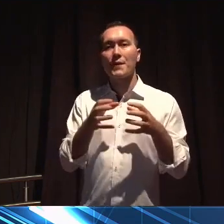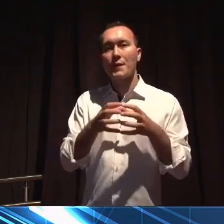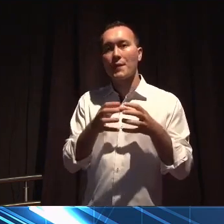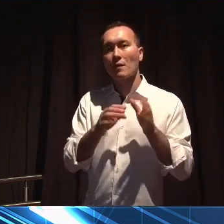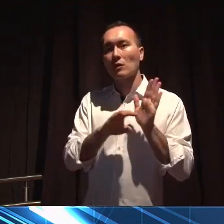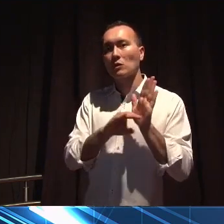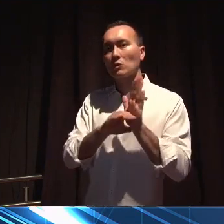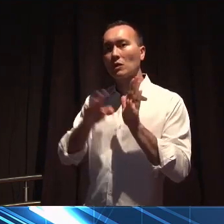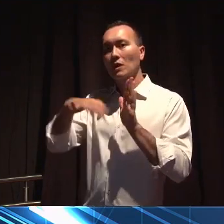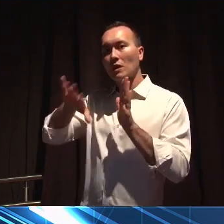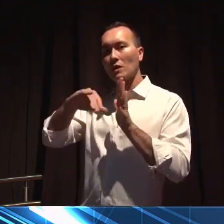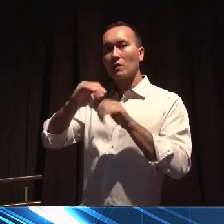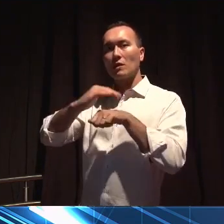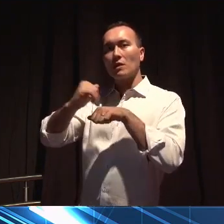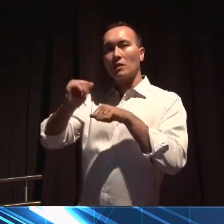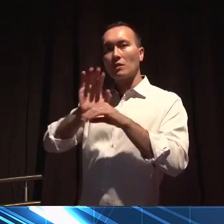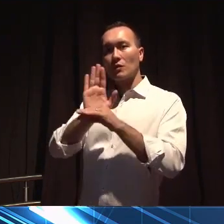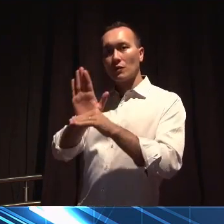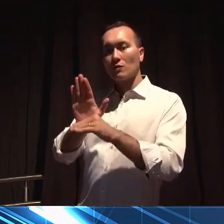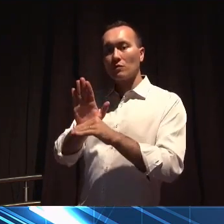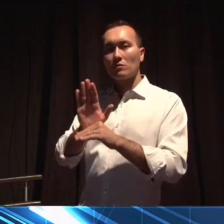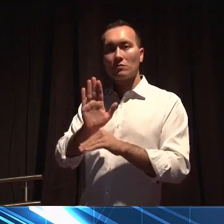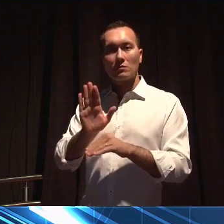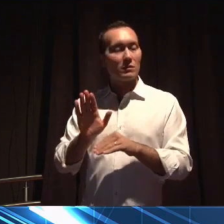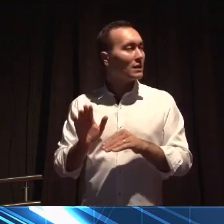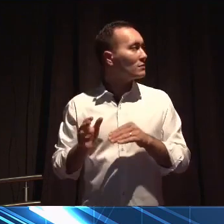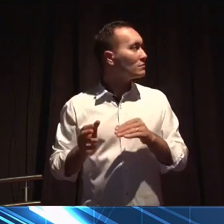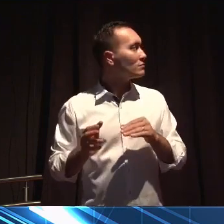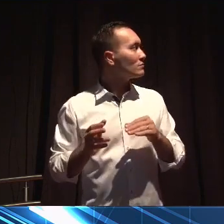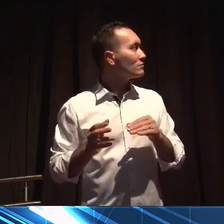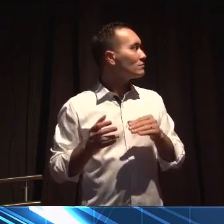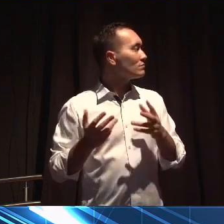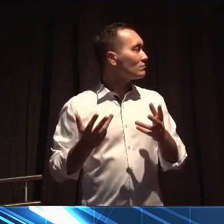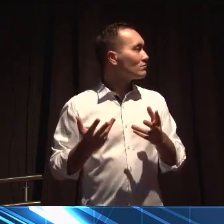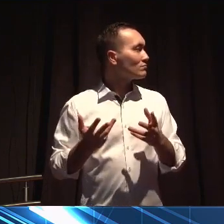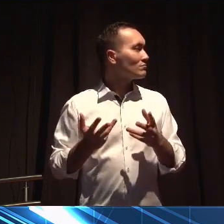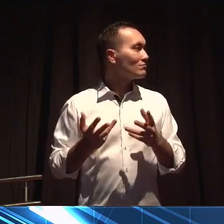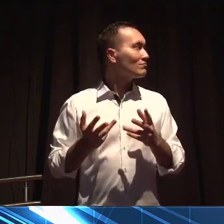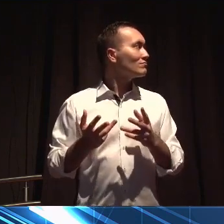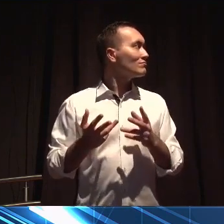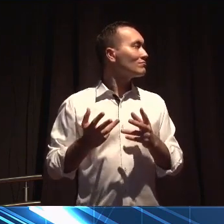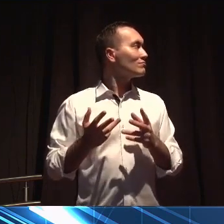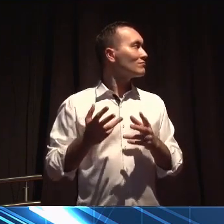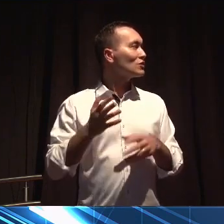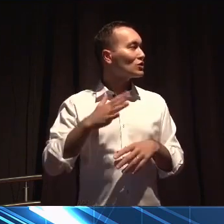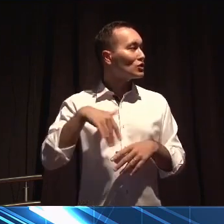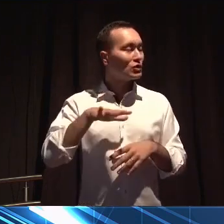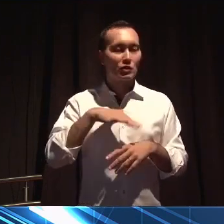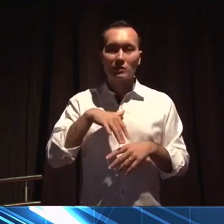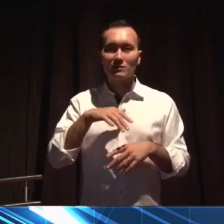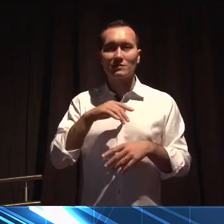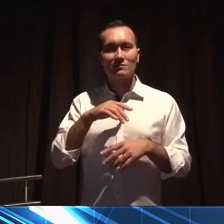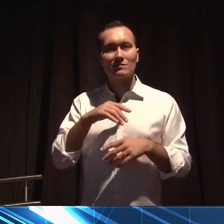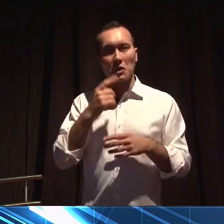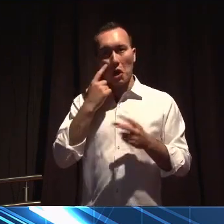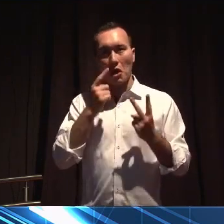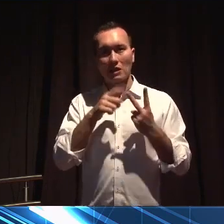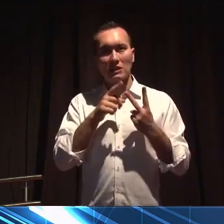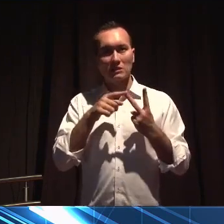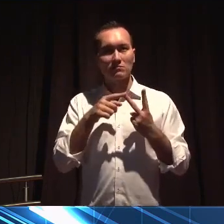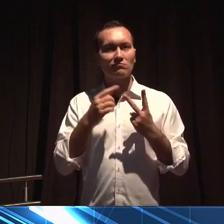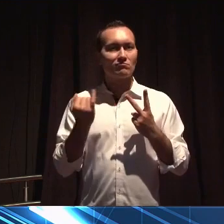coisa muito legal. Então, isso vai sair logo para todo mundo, e se vocês um dia usar, lembrem de mim, foi eu que pedi essas features aí, que são bem legais. O que